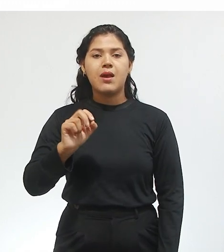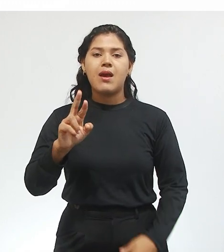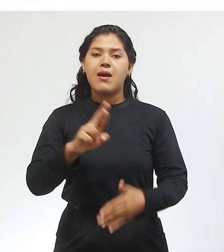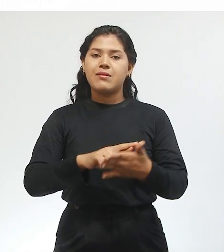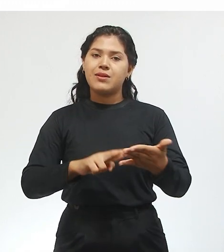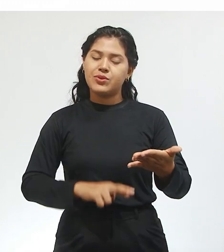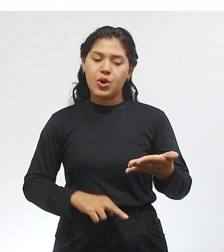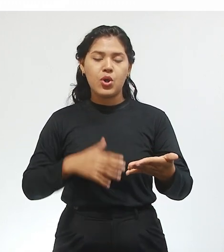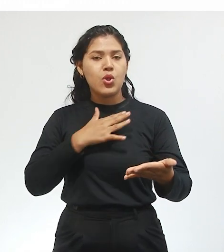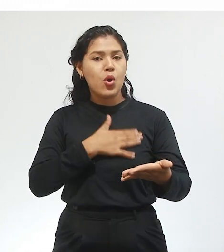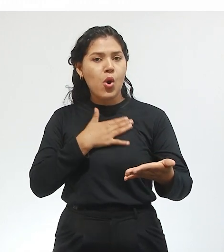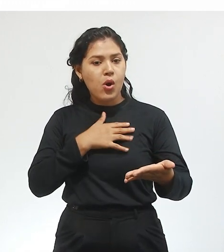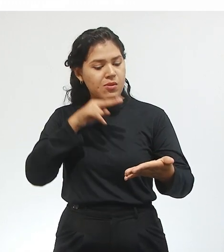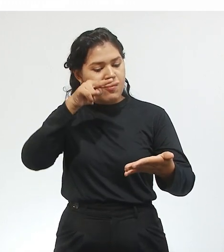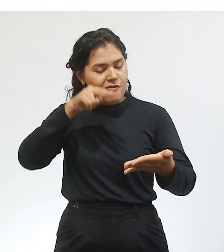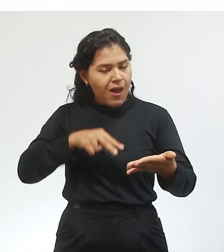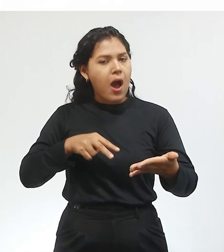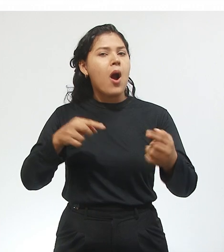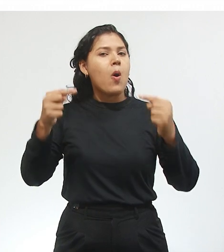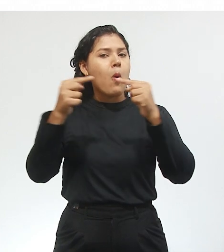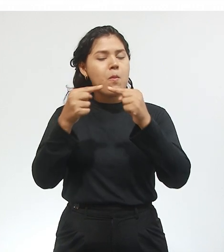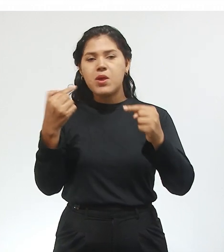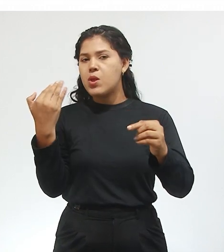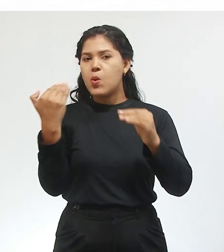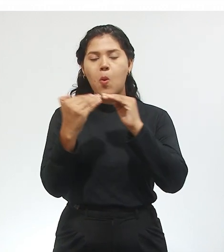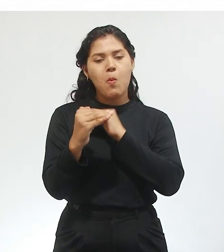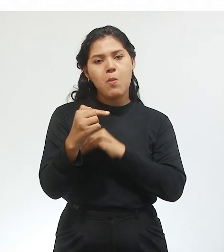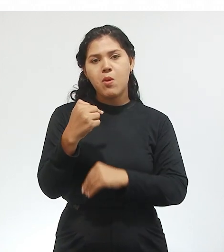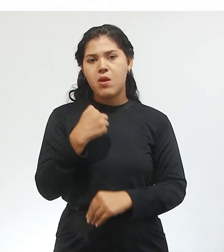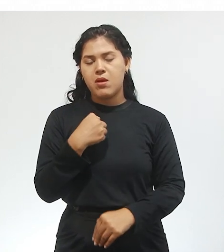continuidade, vale a pena investir em determinado produto.